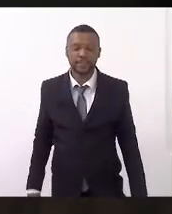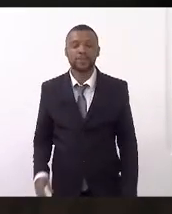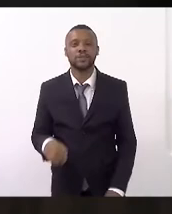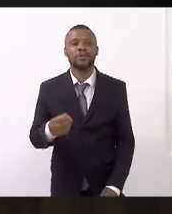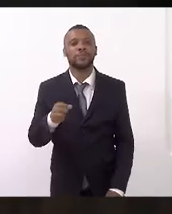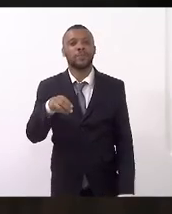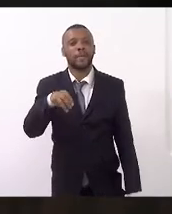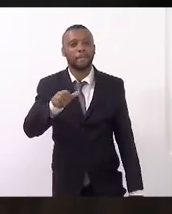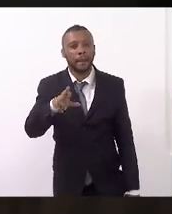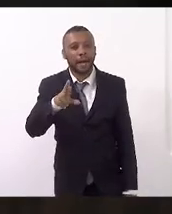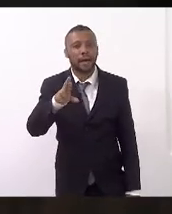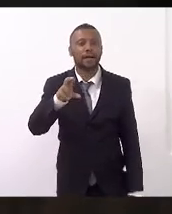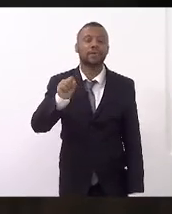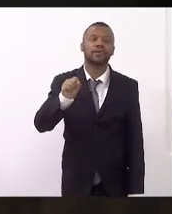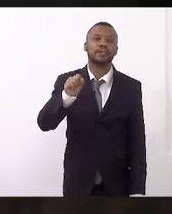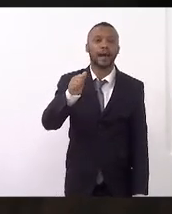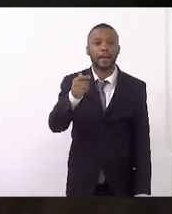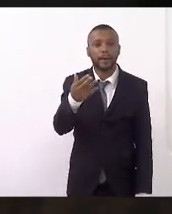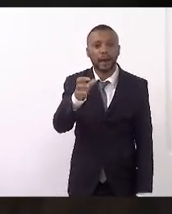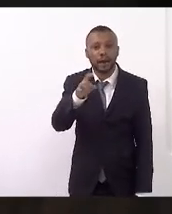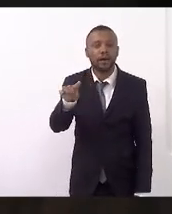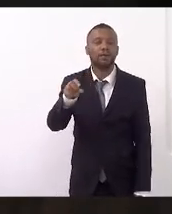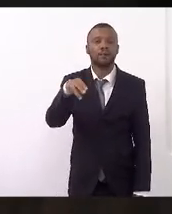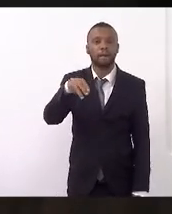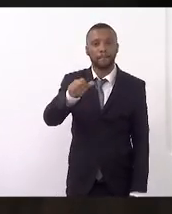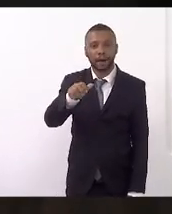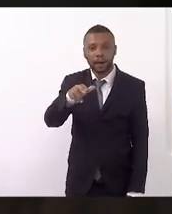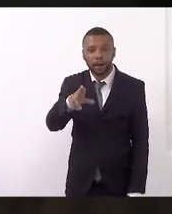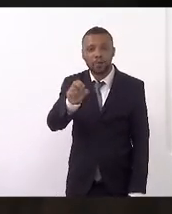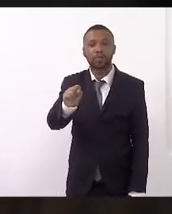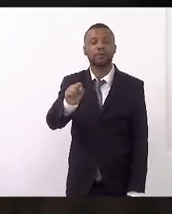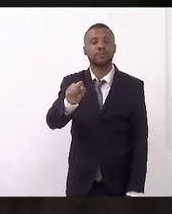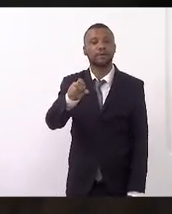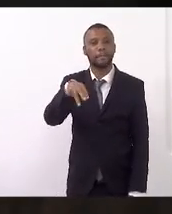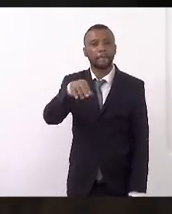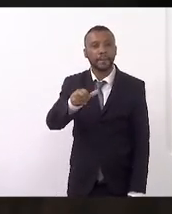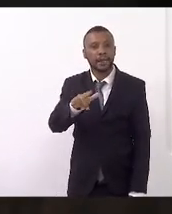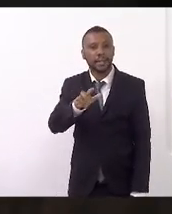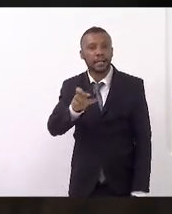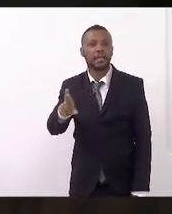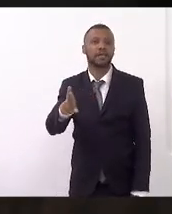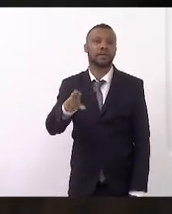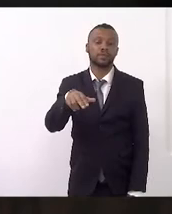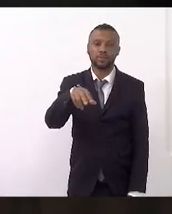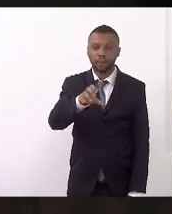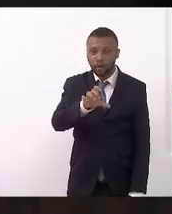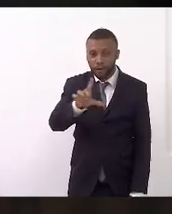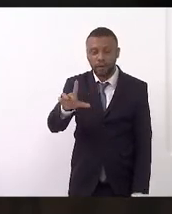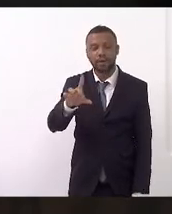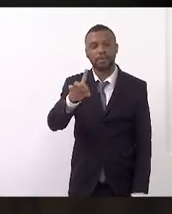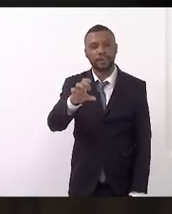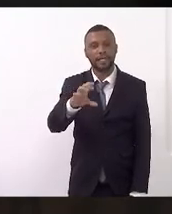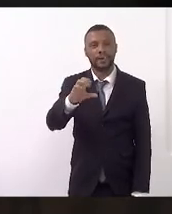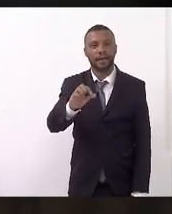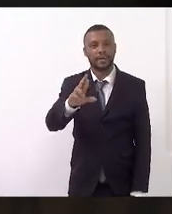Marcos Abraão, Marcos Abraão, Marcos Miller, Marcos Miller, Noel de Carvalho, Noel de